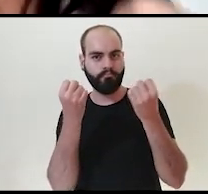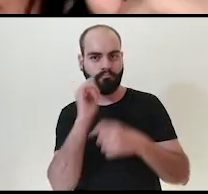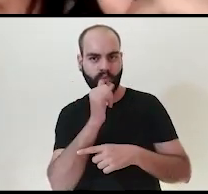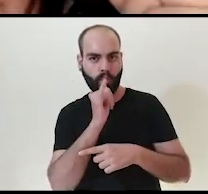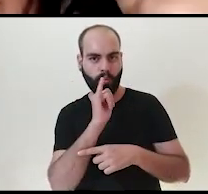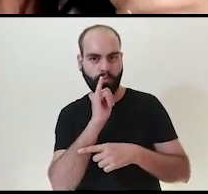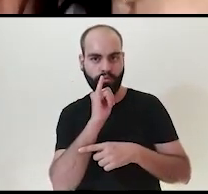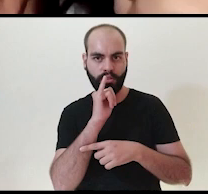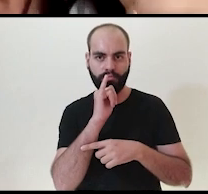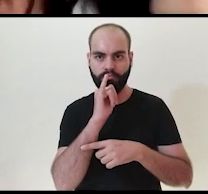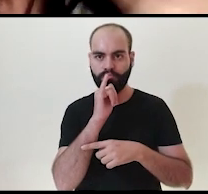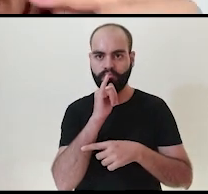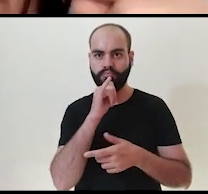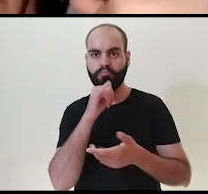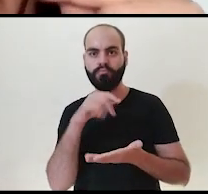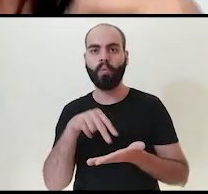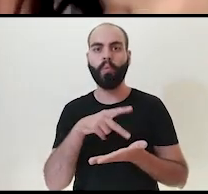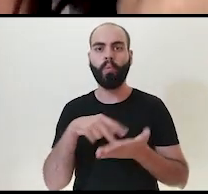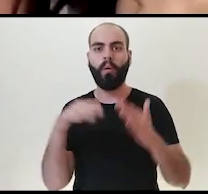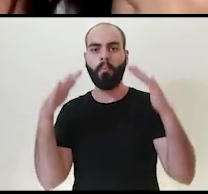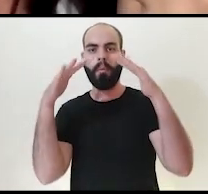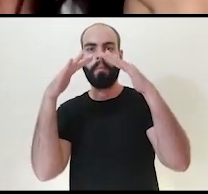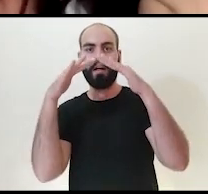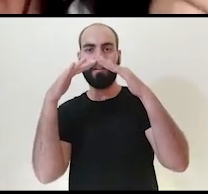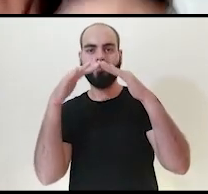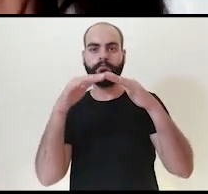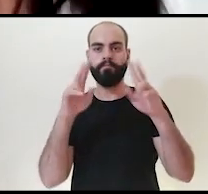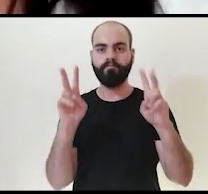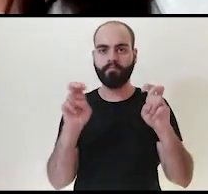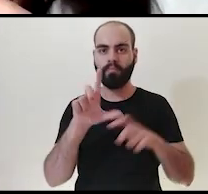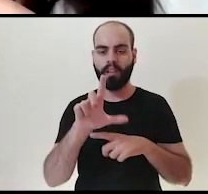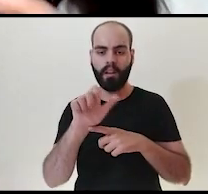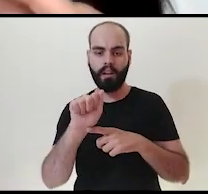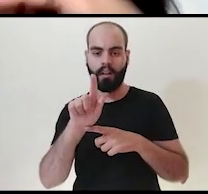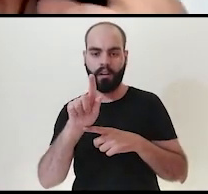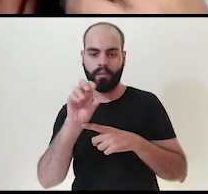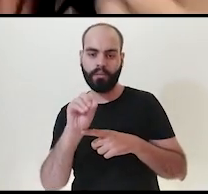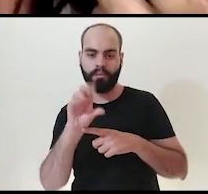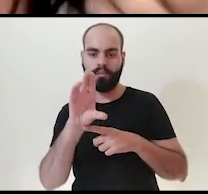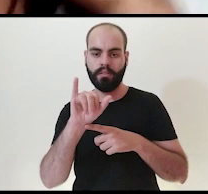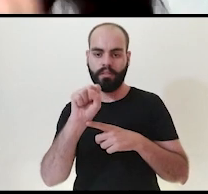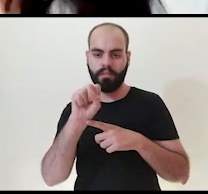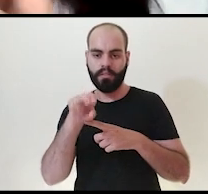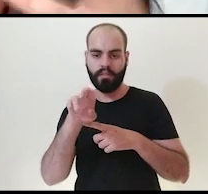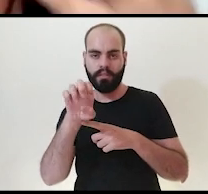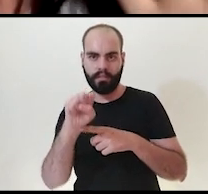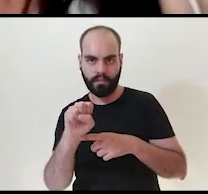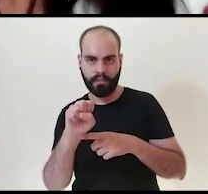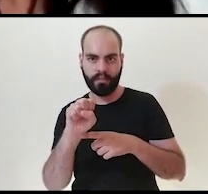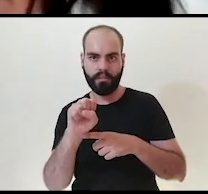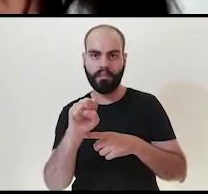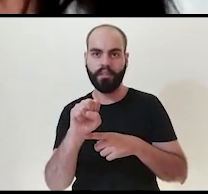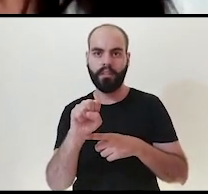dos Cisnes. E aí ele estava contando que na juventude dele, ele não tinha essa